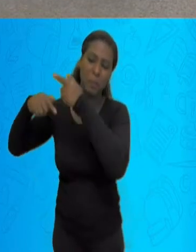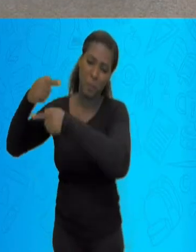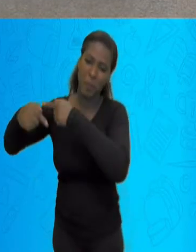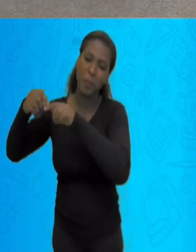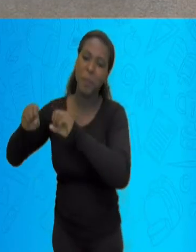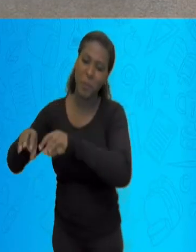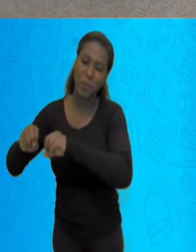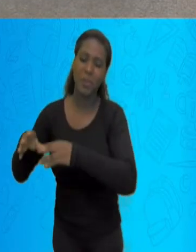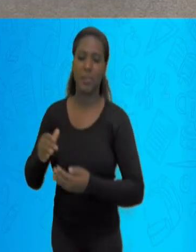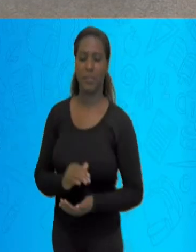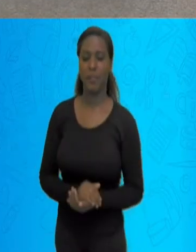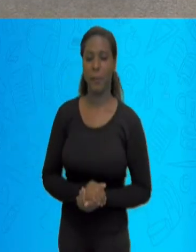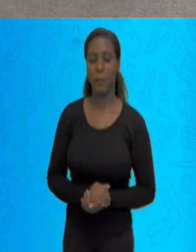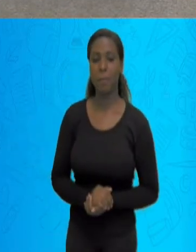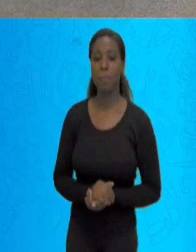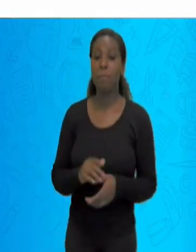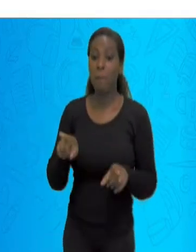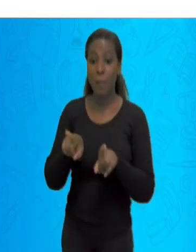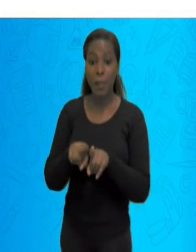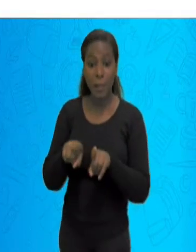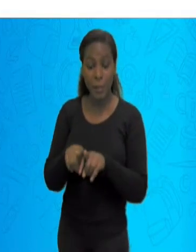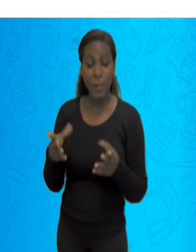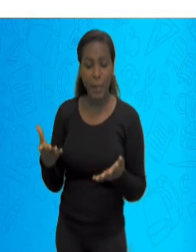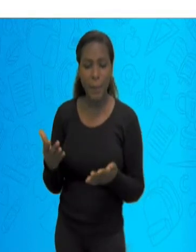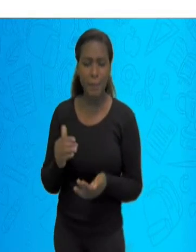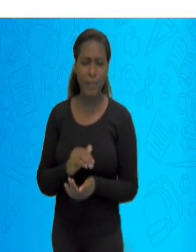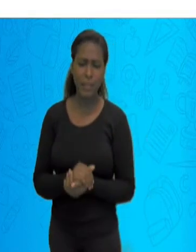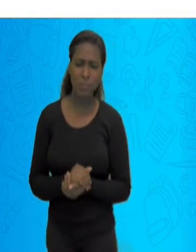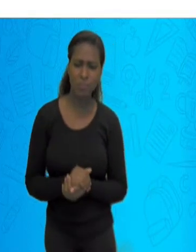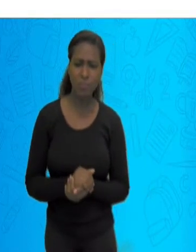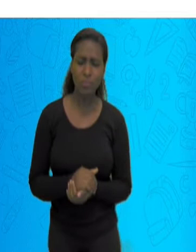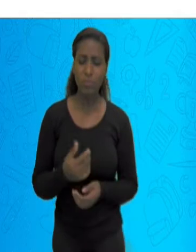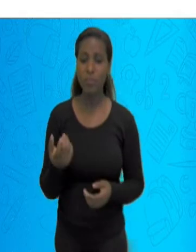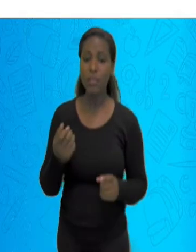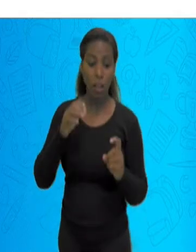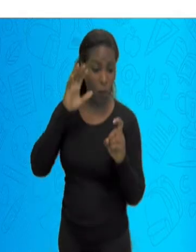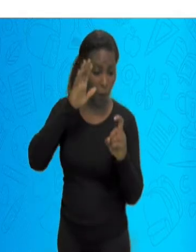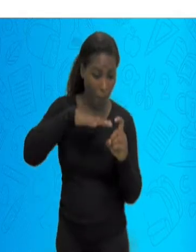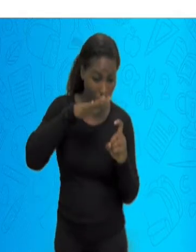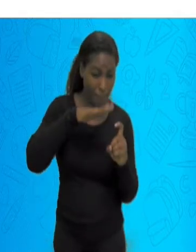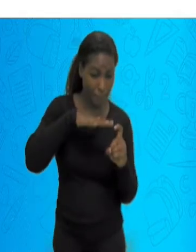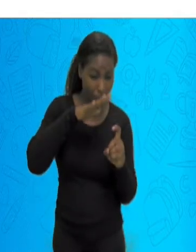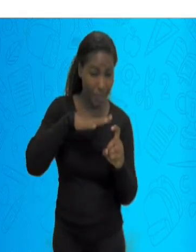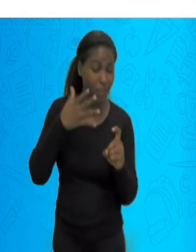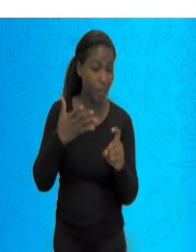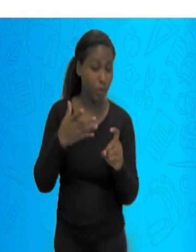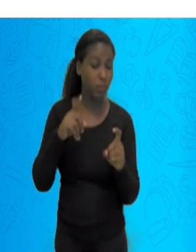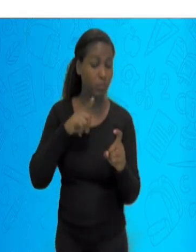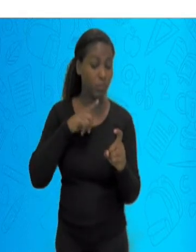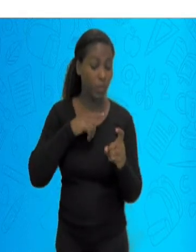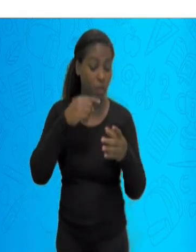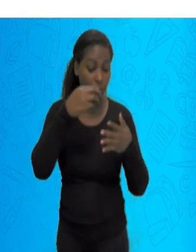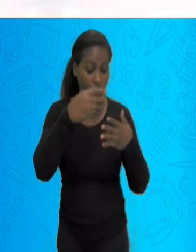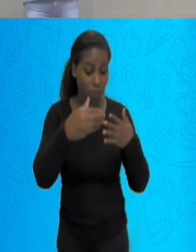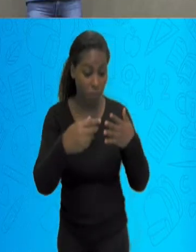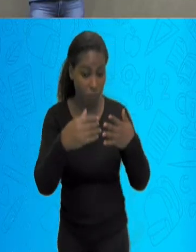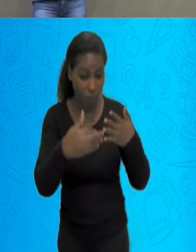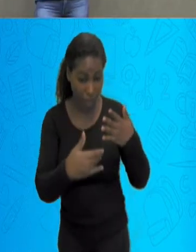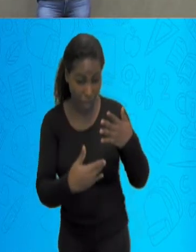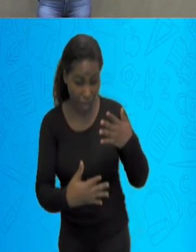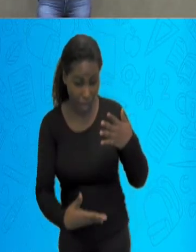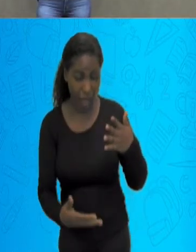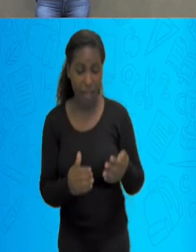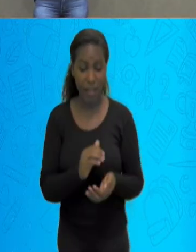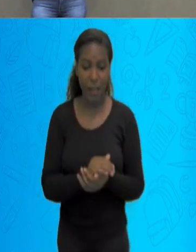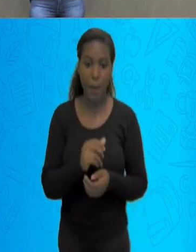vão lembrar de alguma. Quebrar espelho dá 7 anos de azar. Quem aí acredita? Quem aí